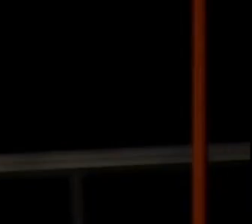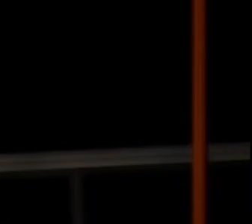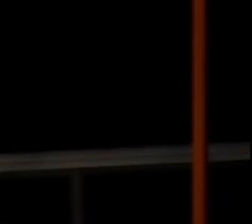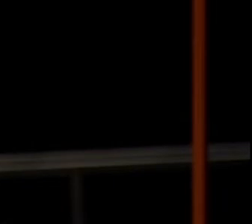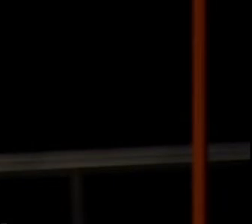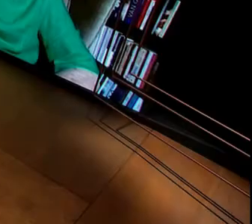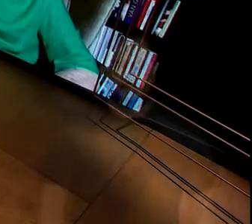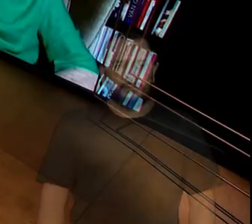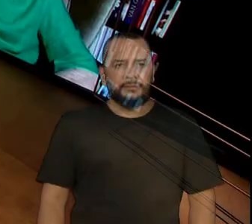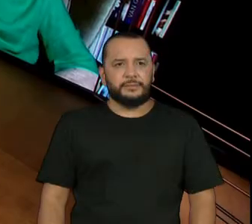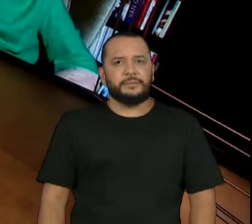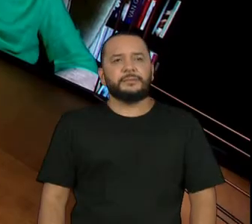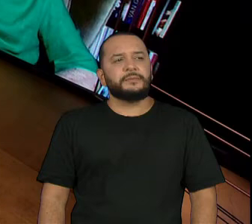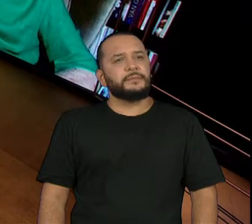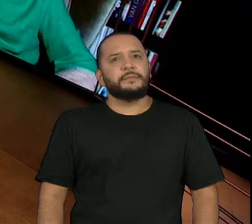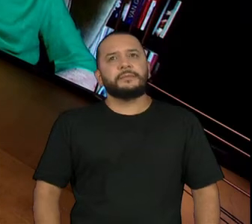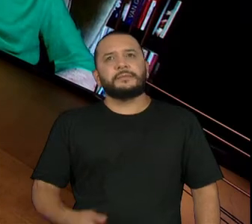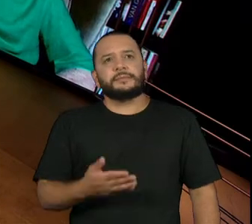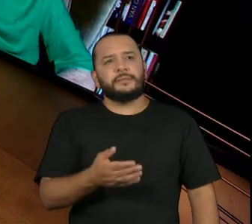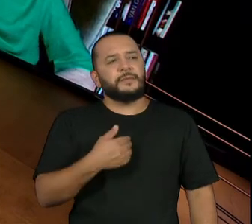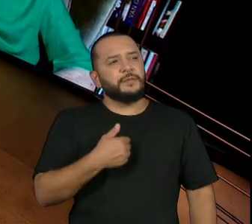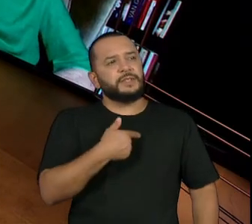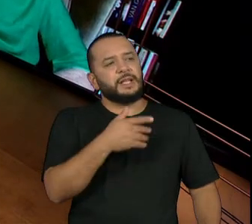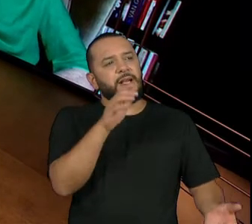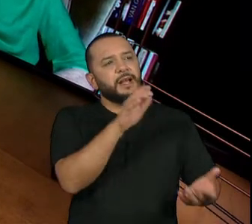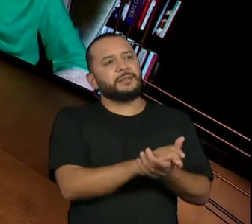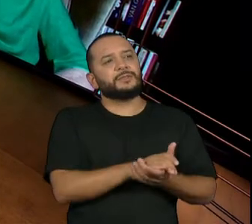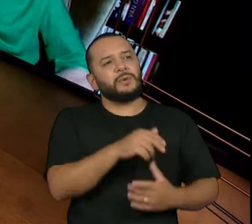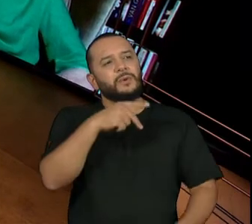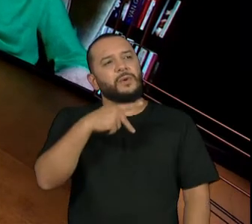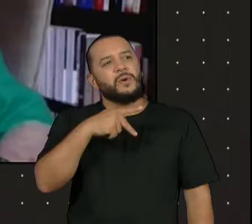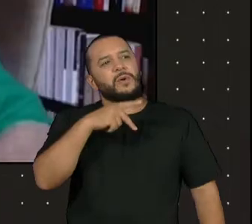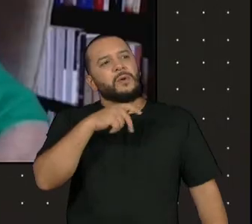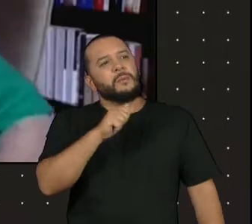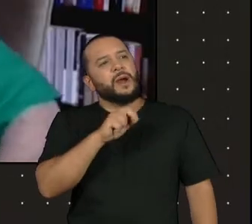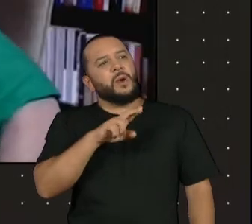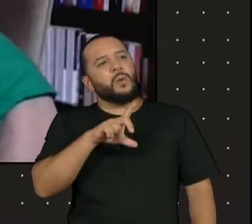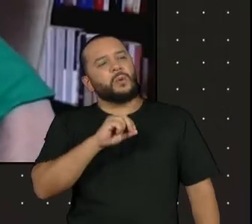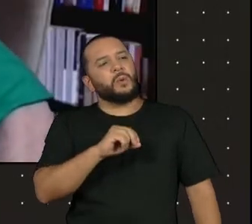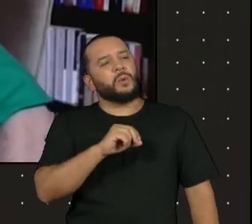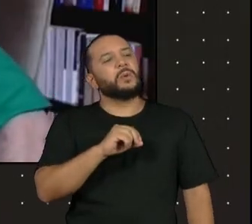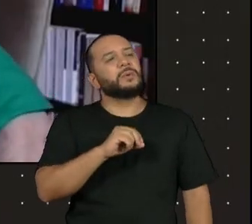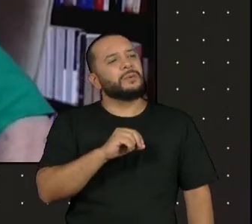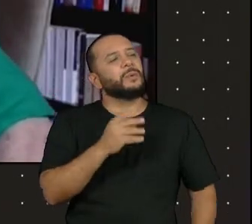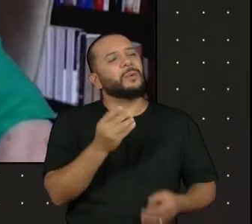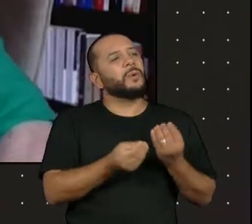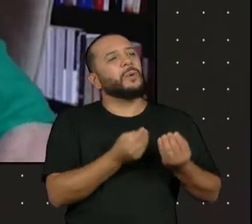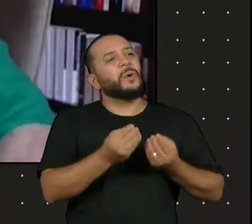E o Paulo Altran, que você foi casada há mais de 30 anos, como é que vocês se conheceram? Não.